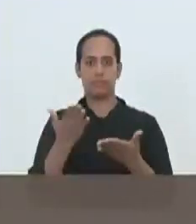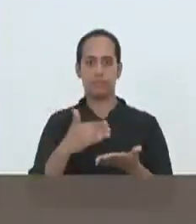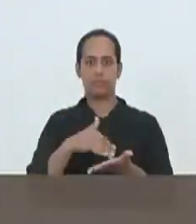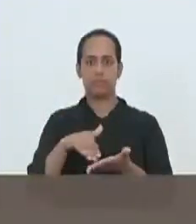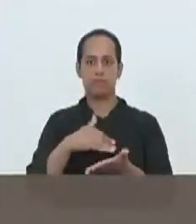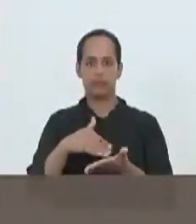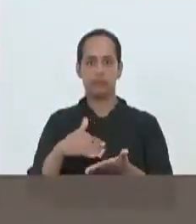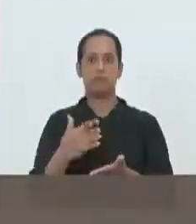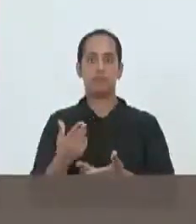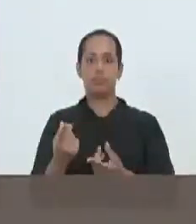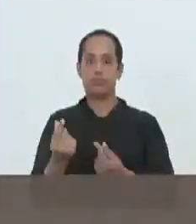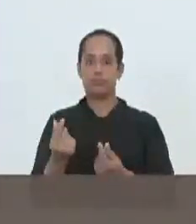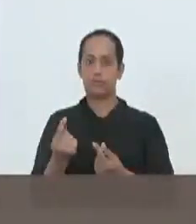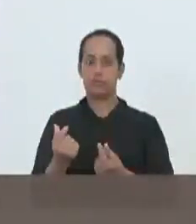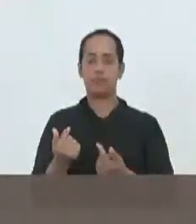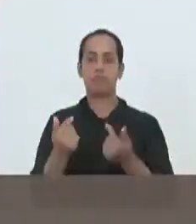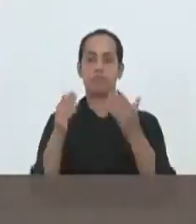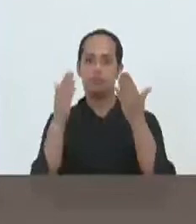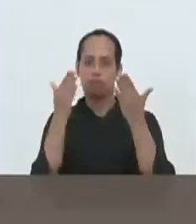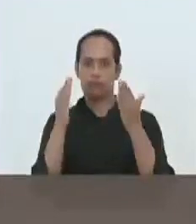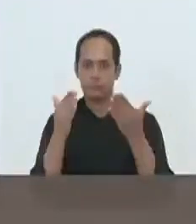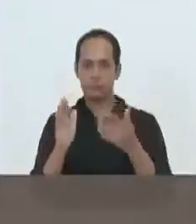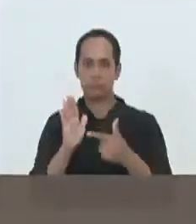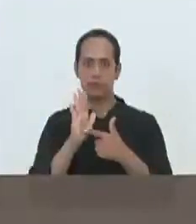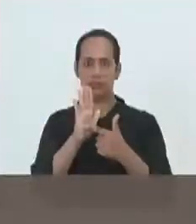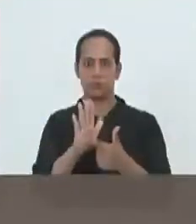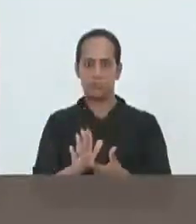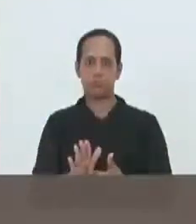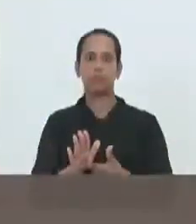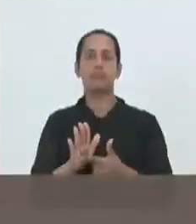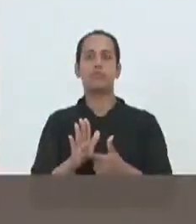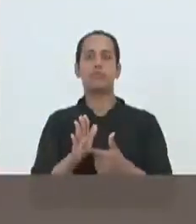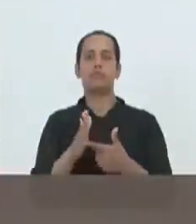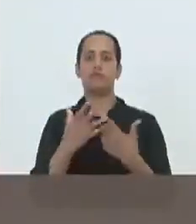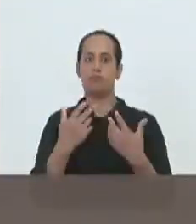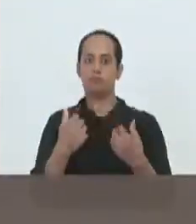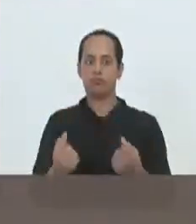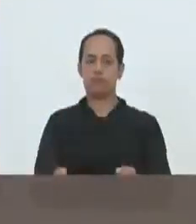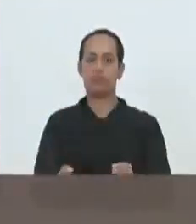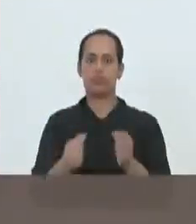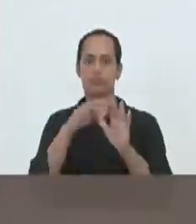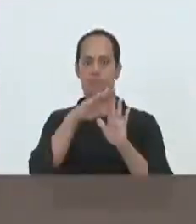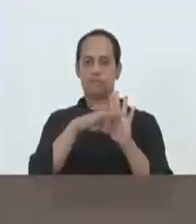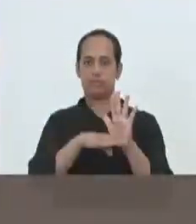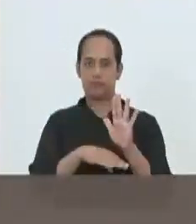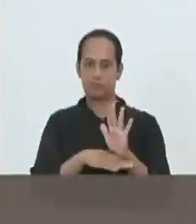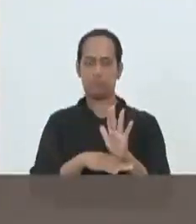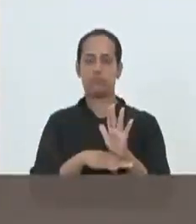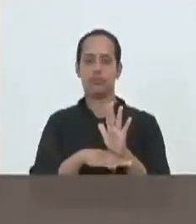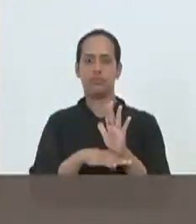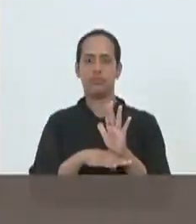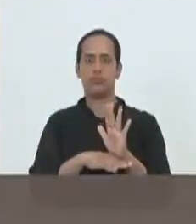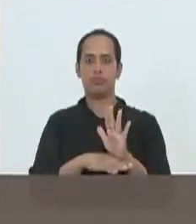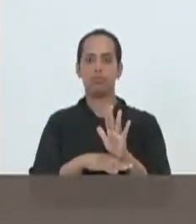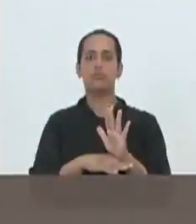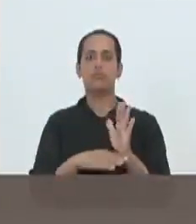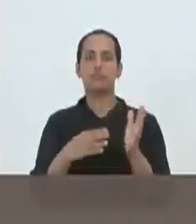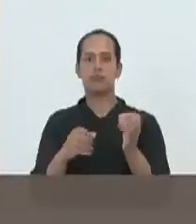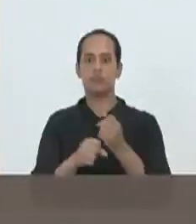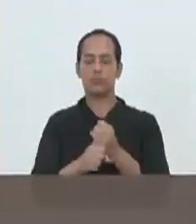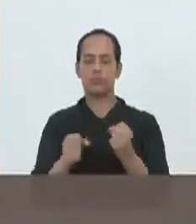avaliar o cumprimento das metas fiscais do segundo quadrimestre do ano de 2023 obedecendo desta forma o